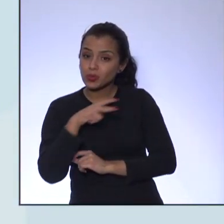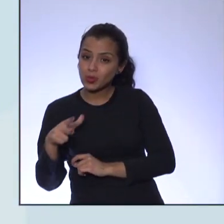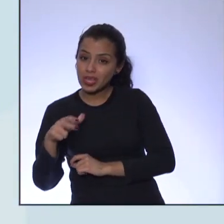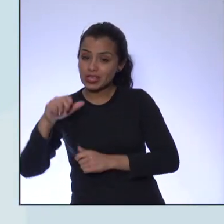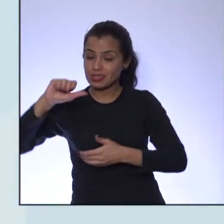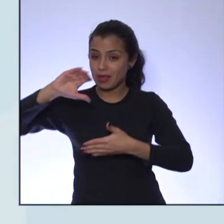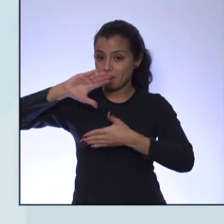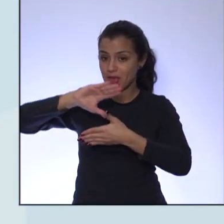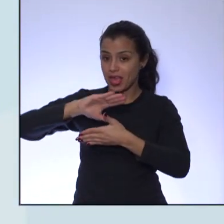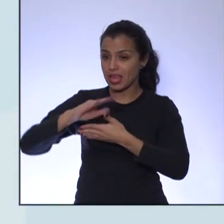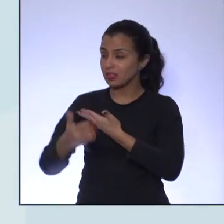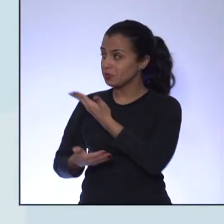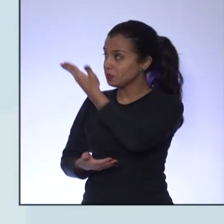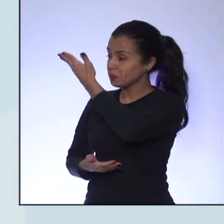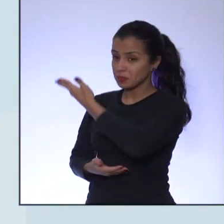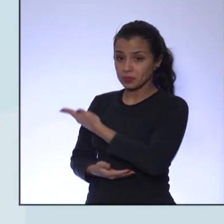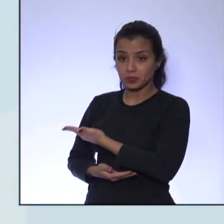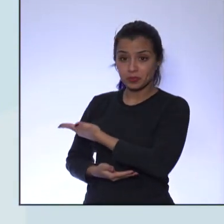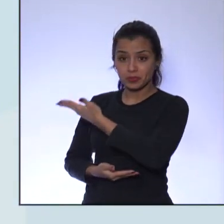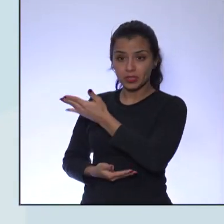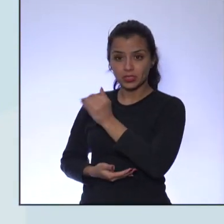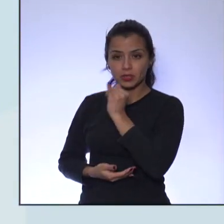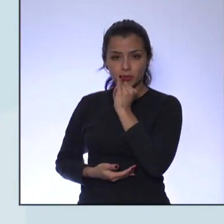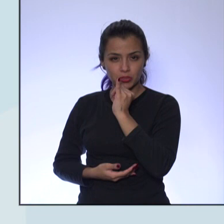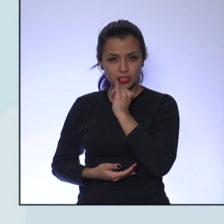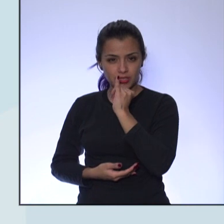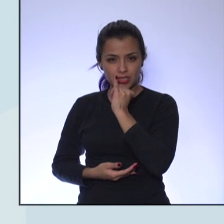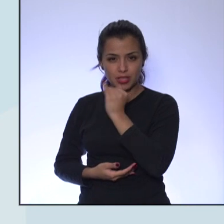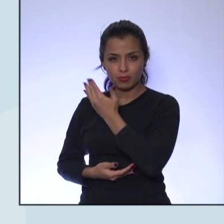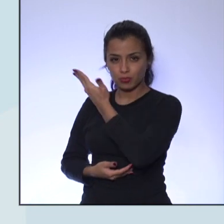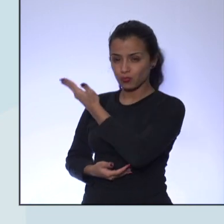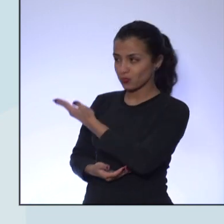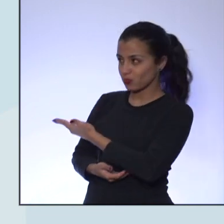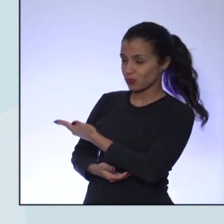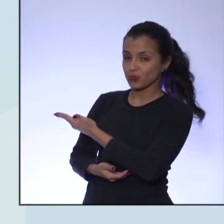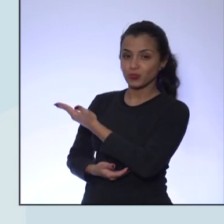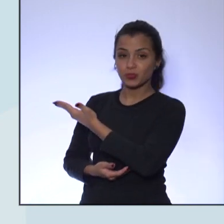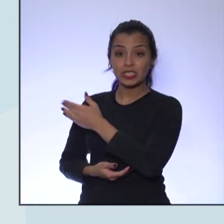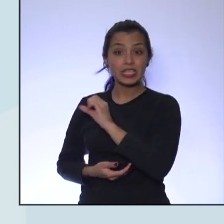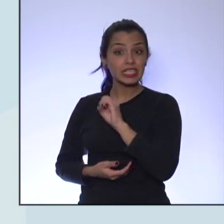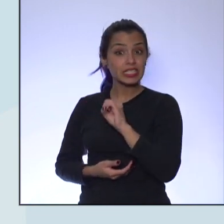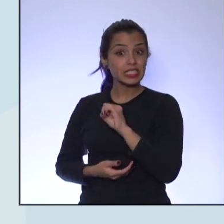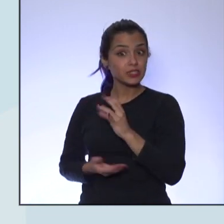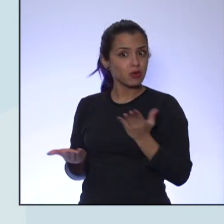no mapa, esse é o mapa que representa o Tratado de Tordesilhas, se ele fosse feito hoje com a